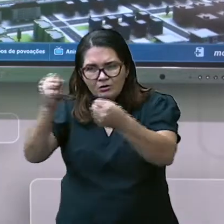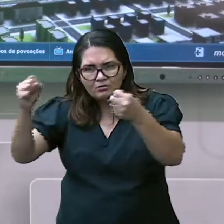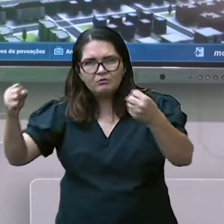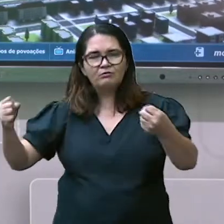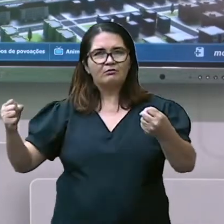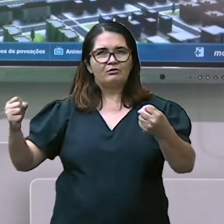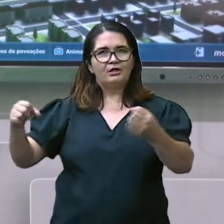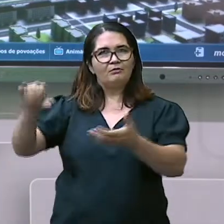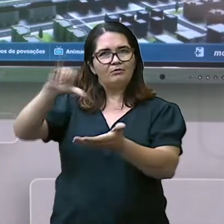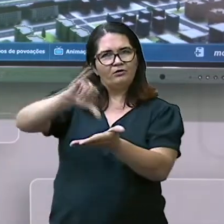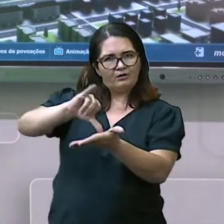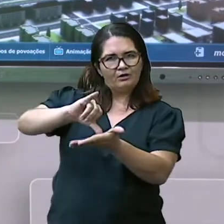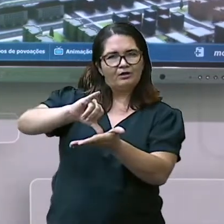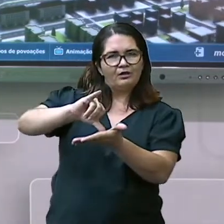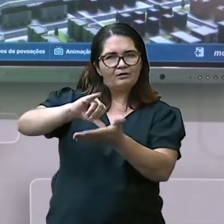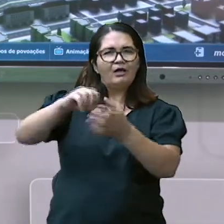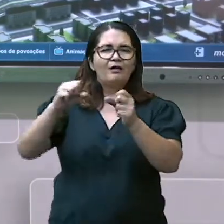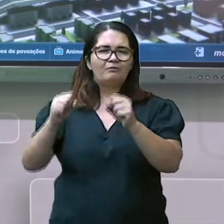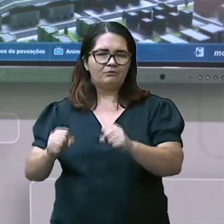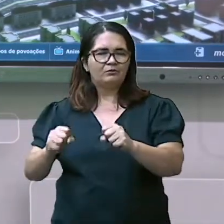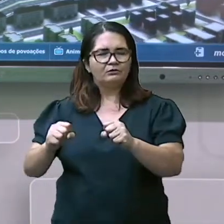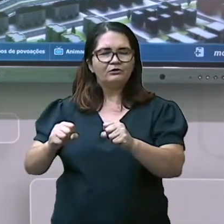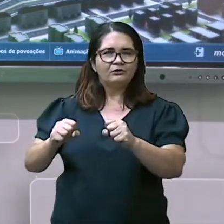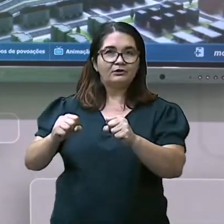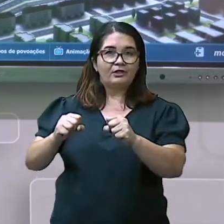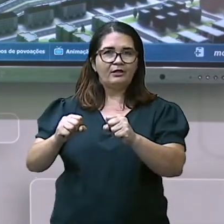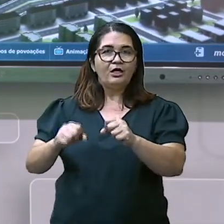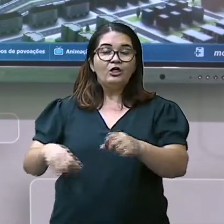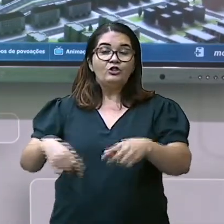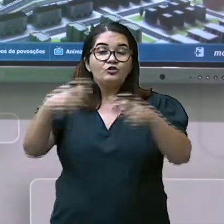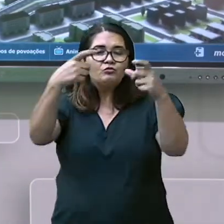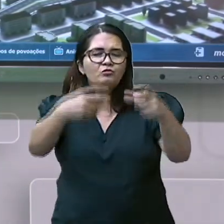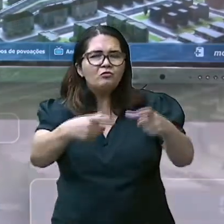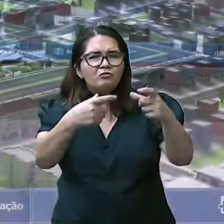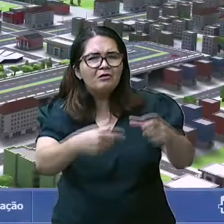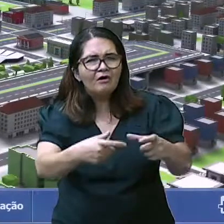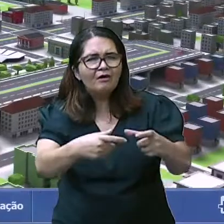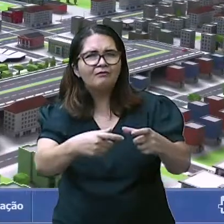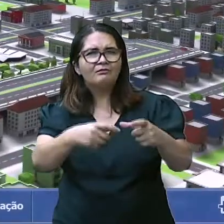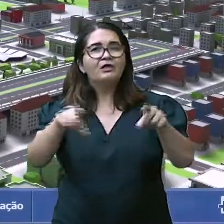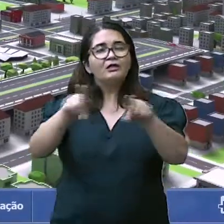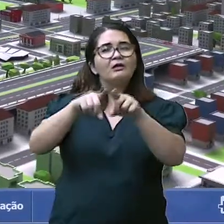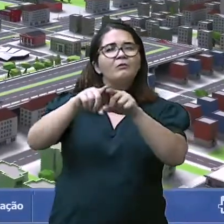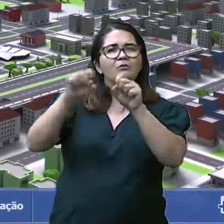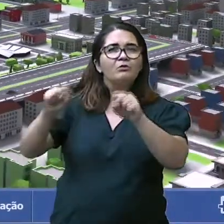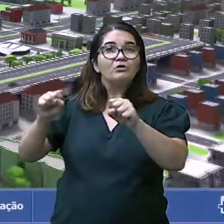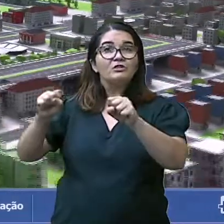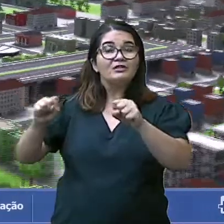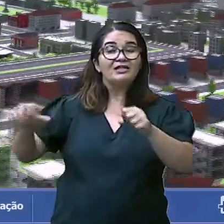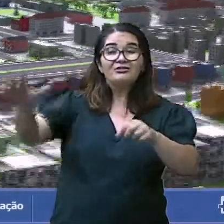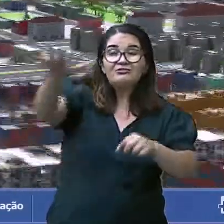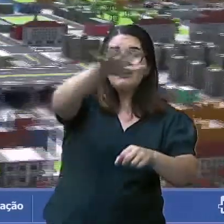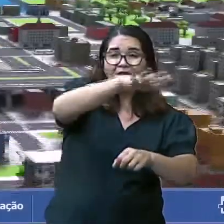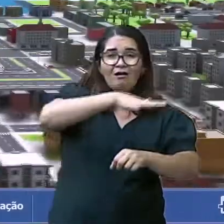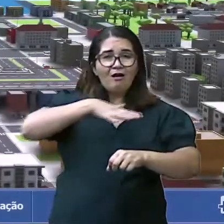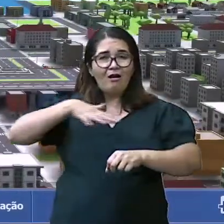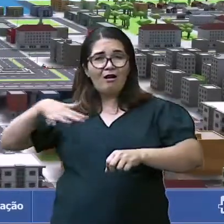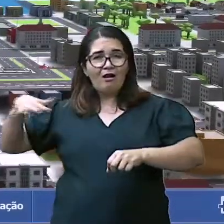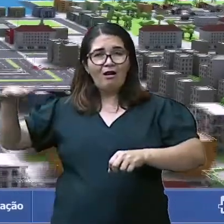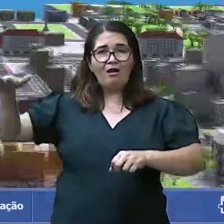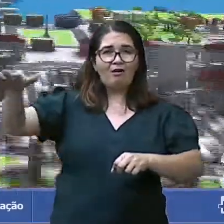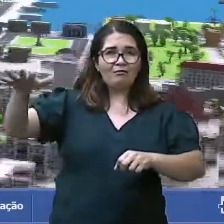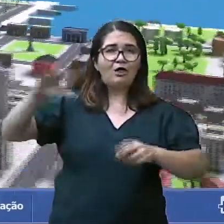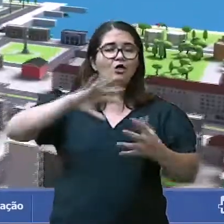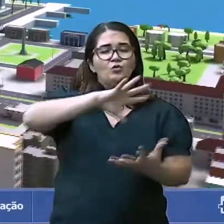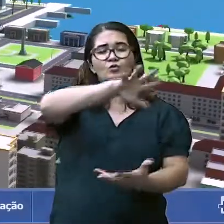ou mundial. Tranquilo? E aqui nós temos uma grande cidade,